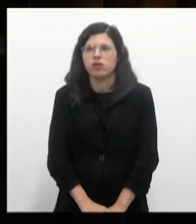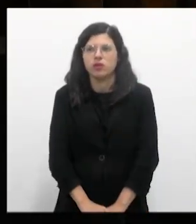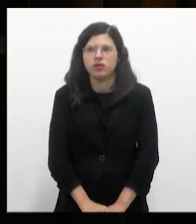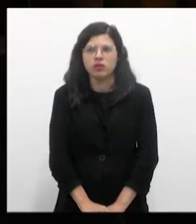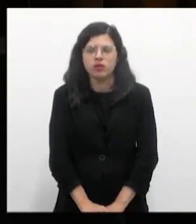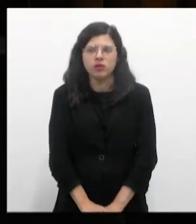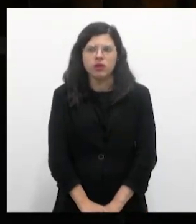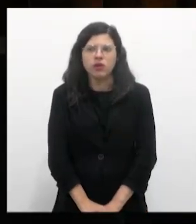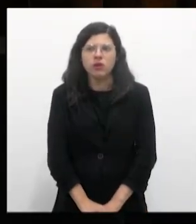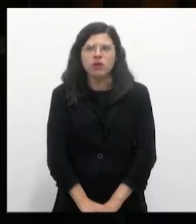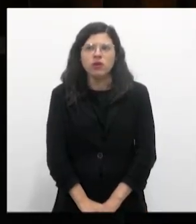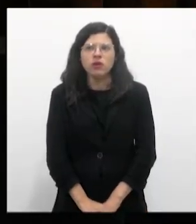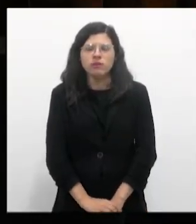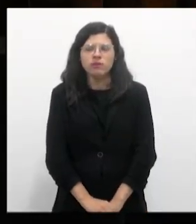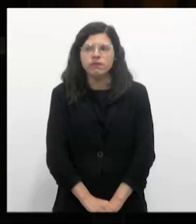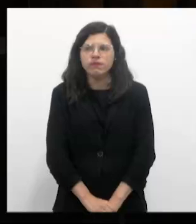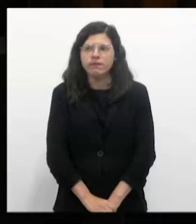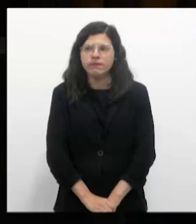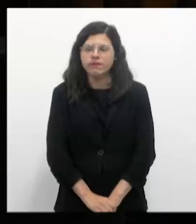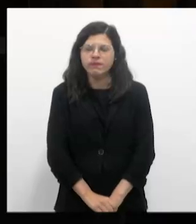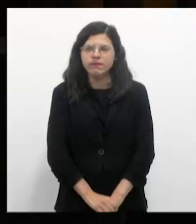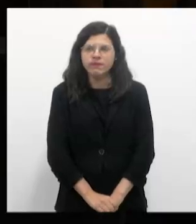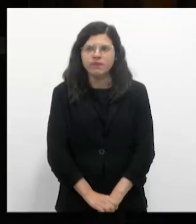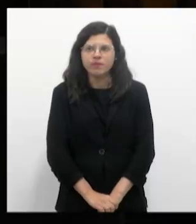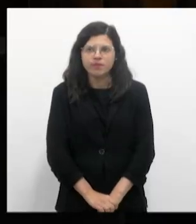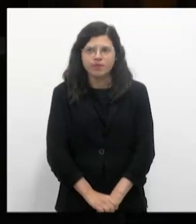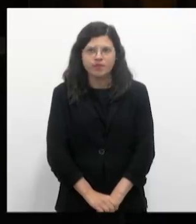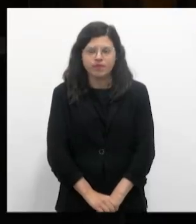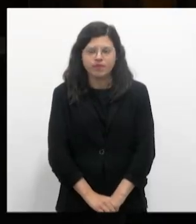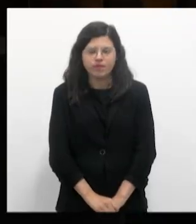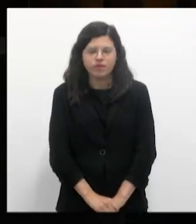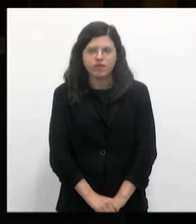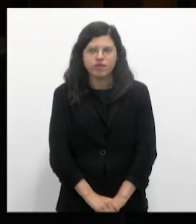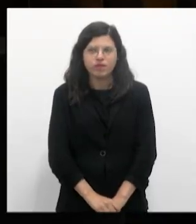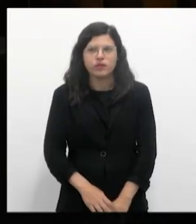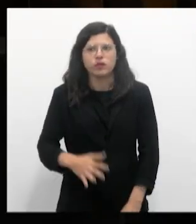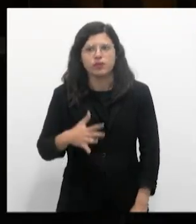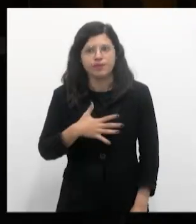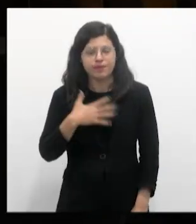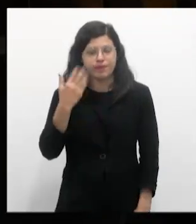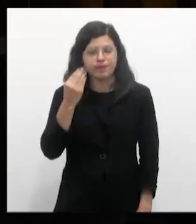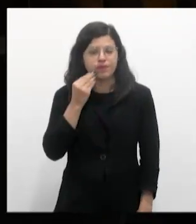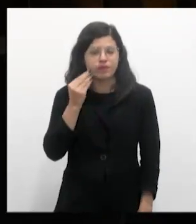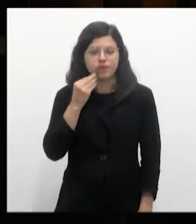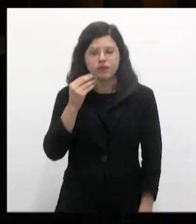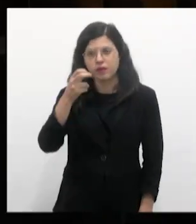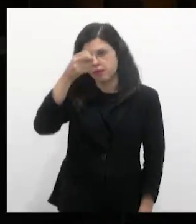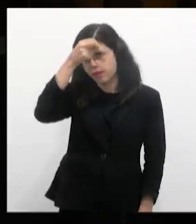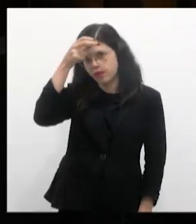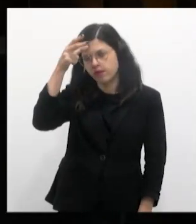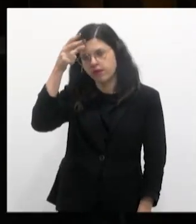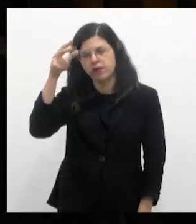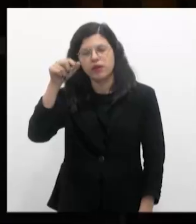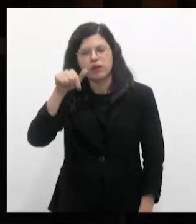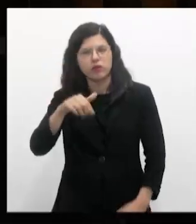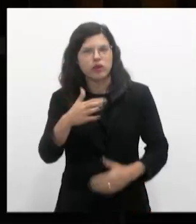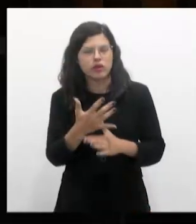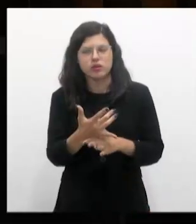e fui surpreendido, né, obviamente, pelo prefeito daquela